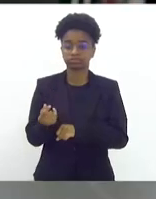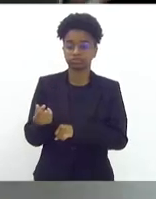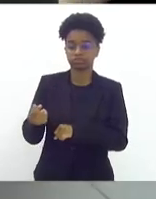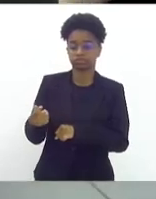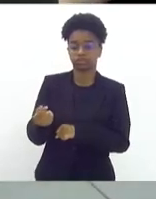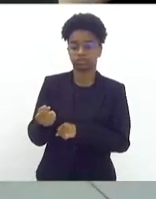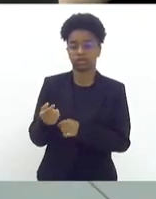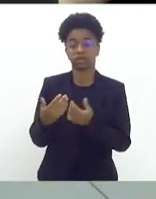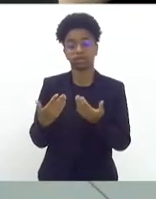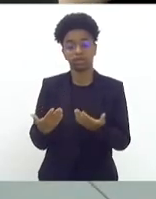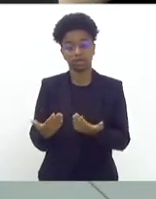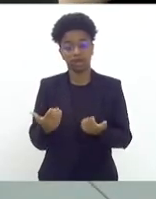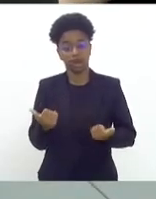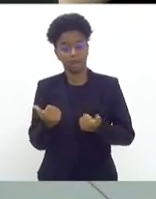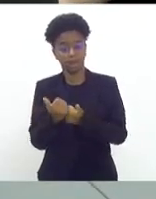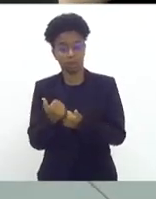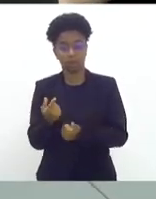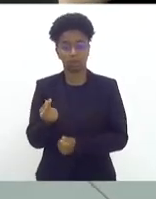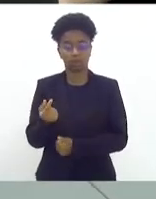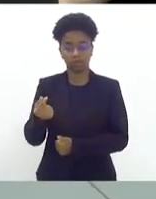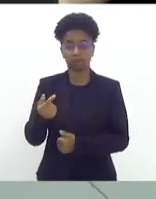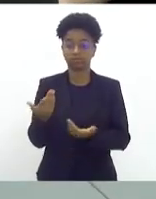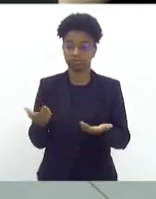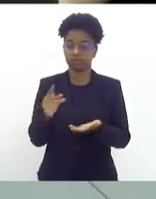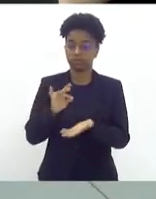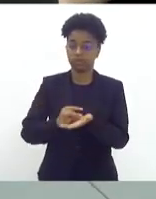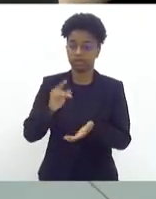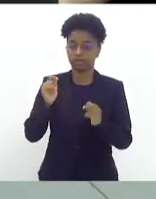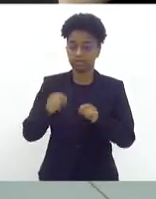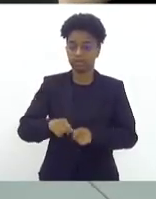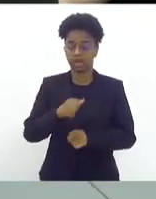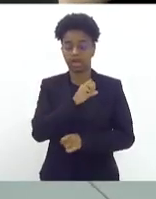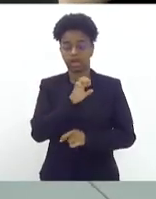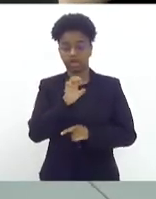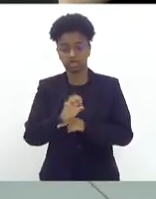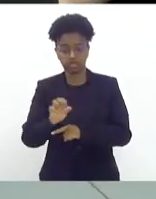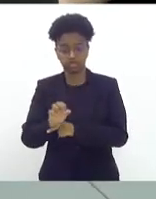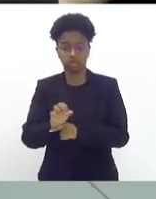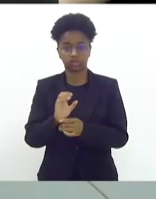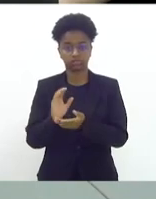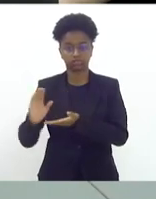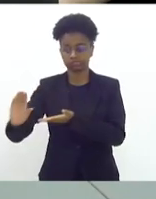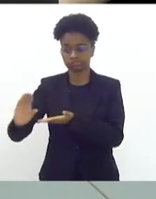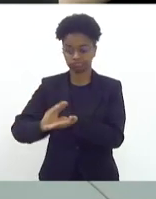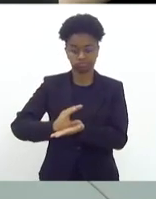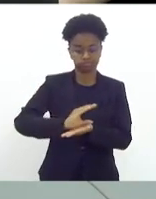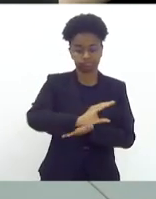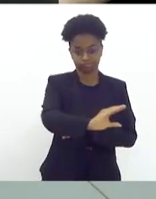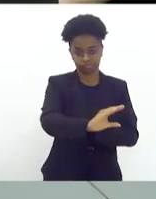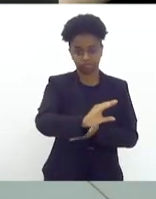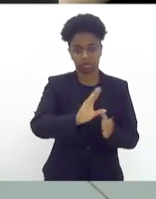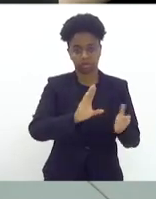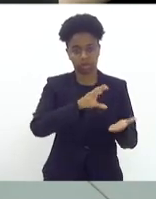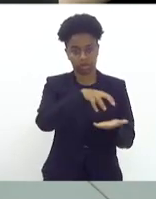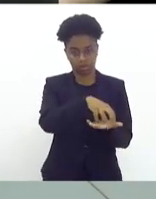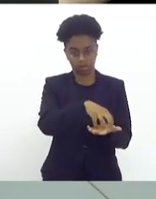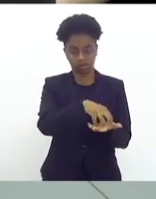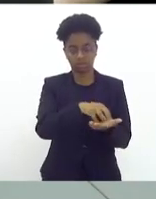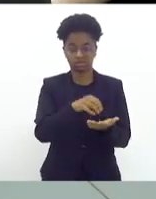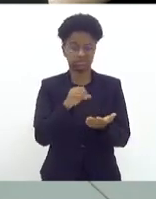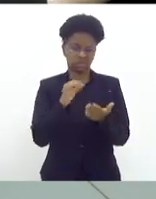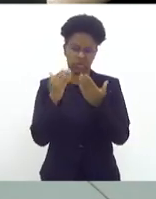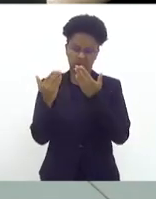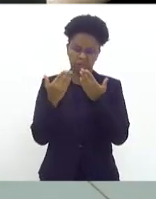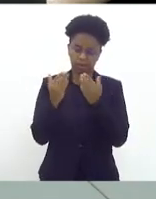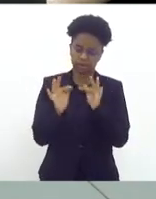E para que o Estado possa, de fato, fazer esse repasse financeiro, não é? Mal comparando,